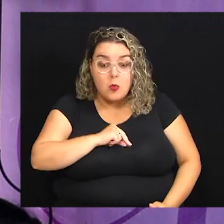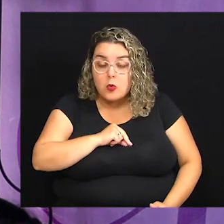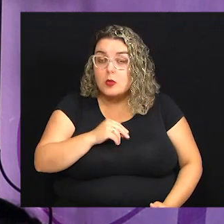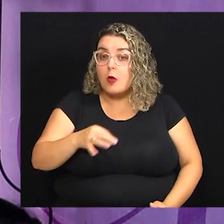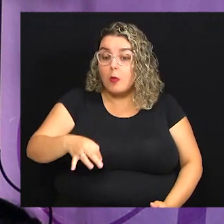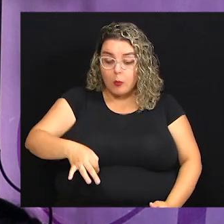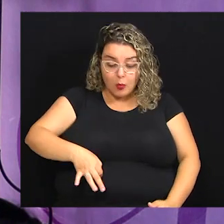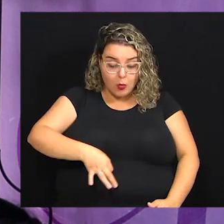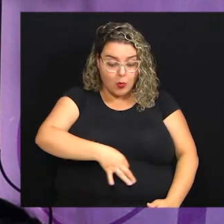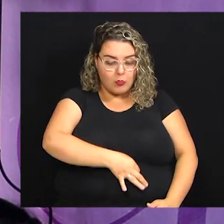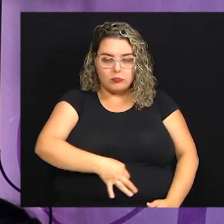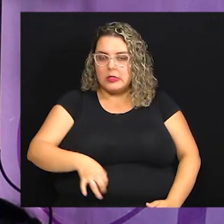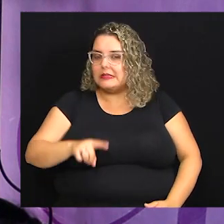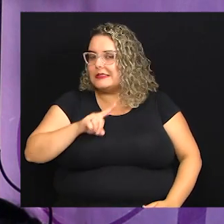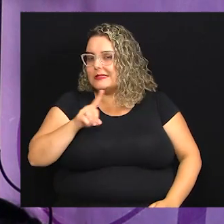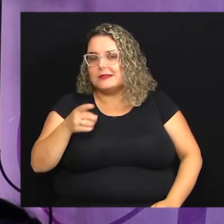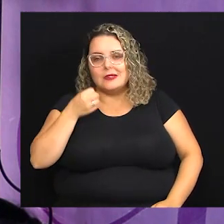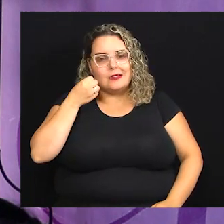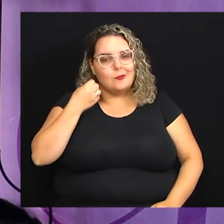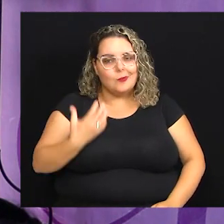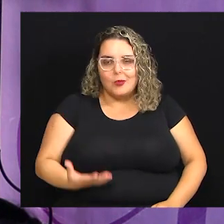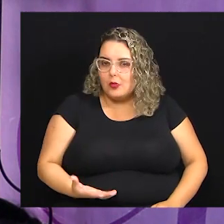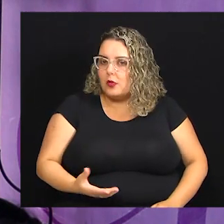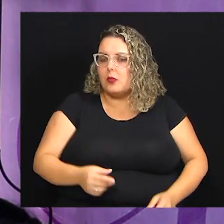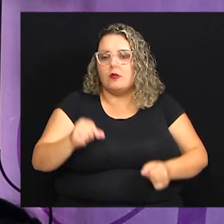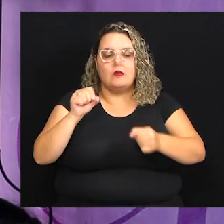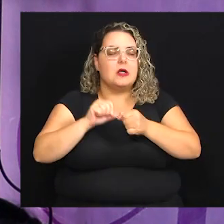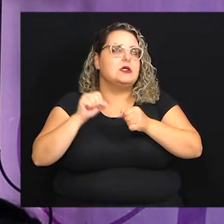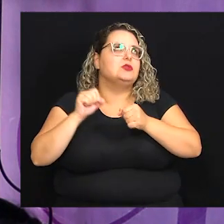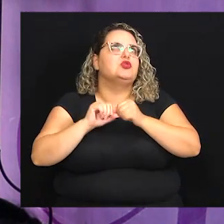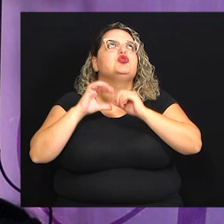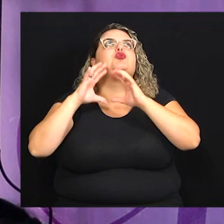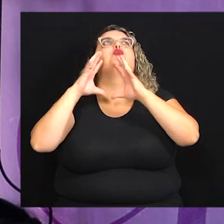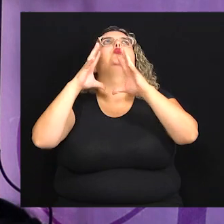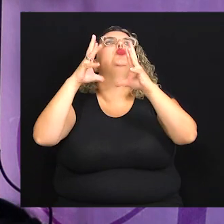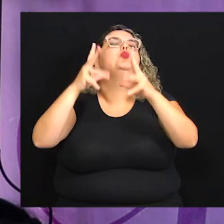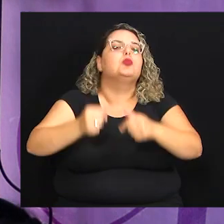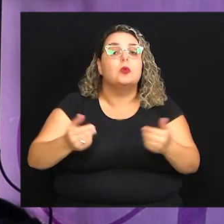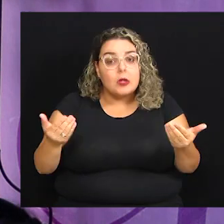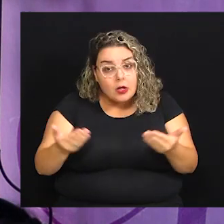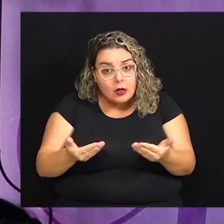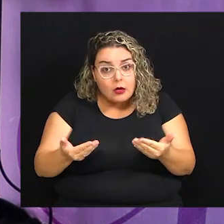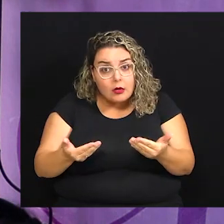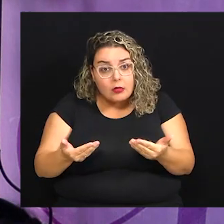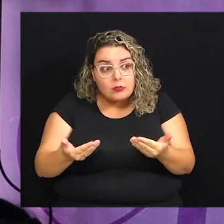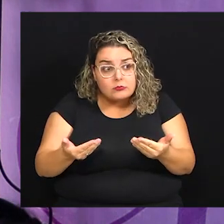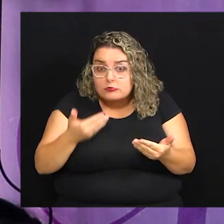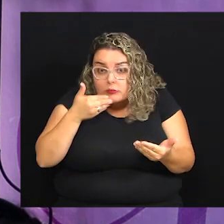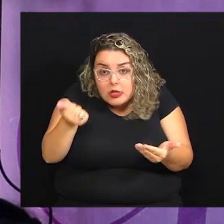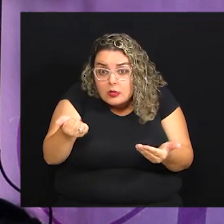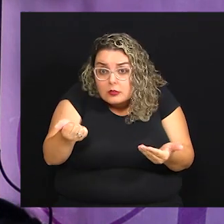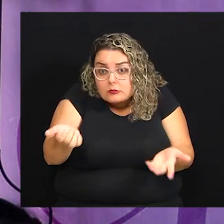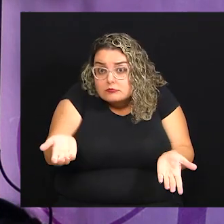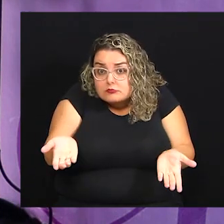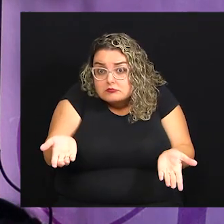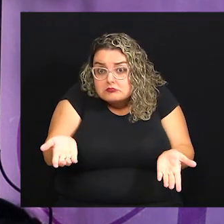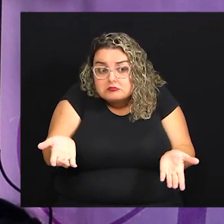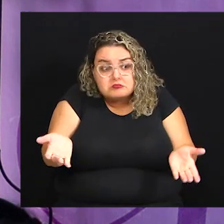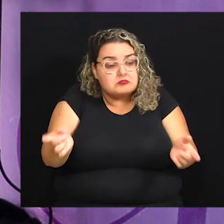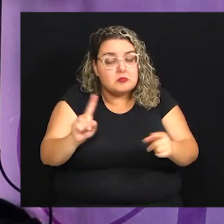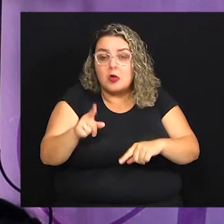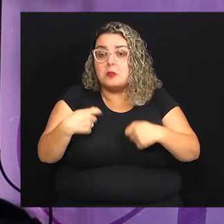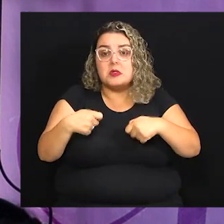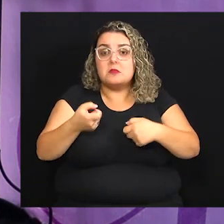nossa, o meu intestino não funcionava, e eu fazia de tudo, e agora melhorou.